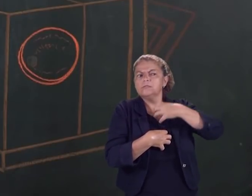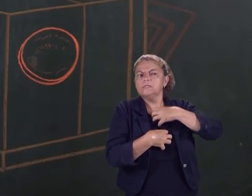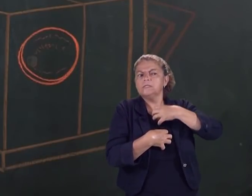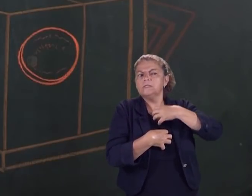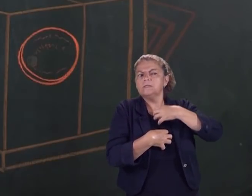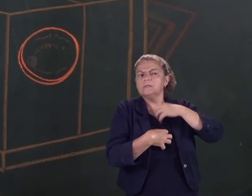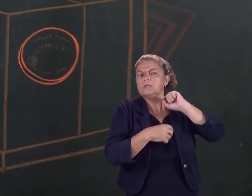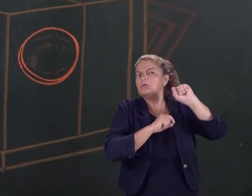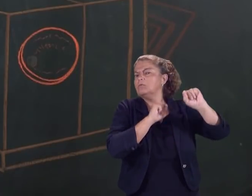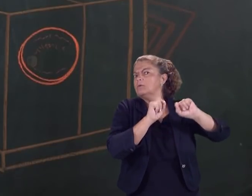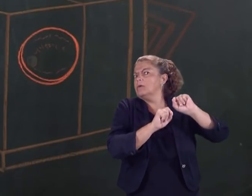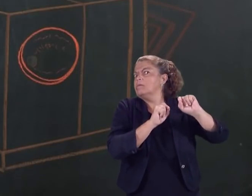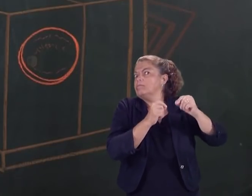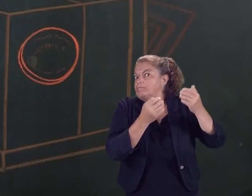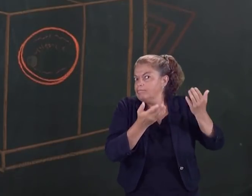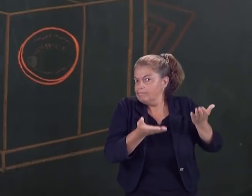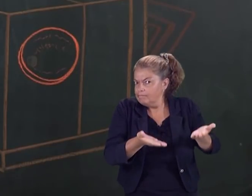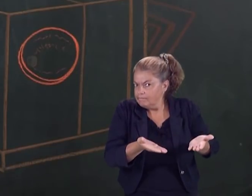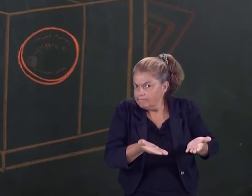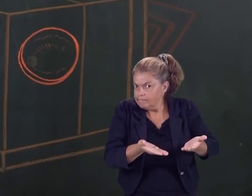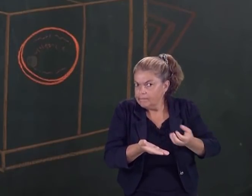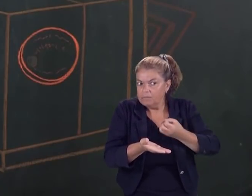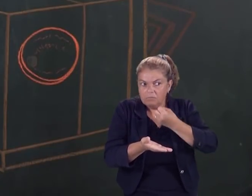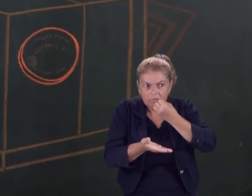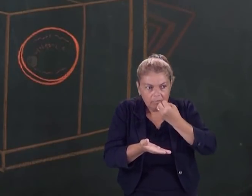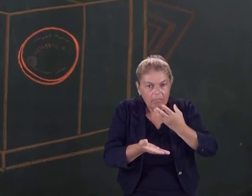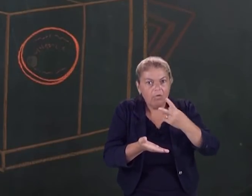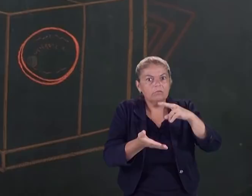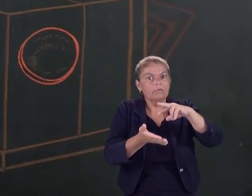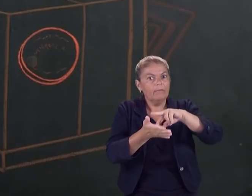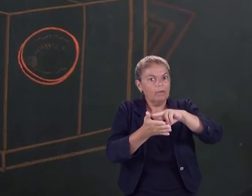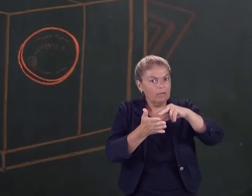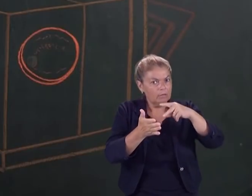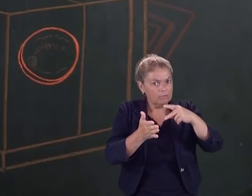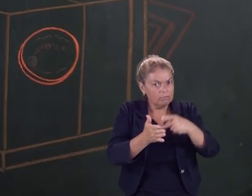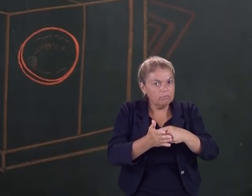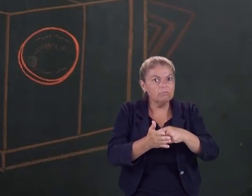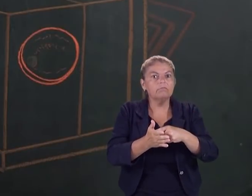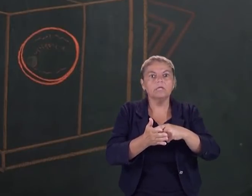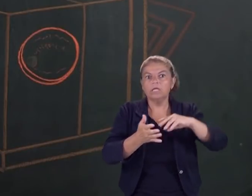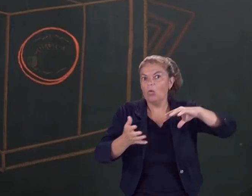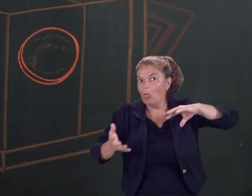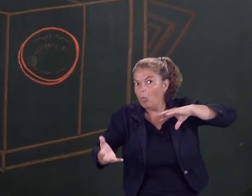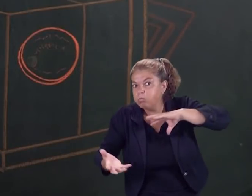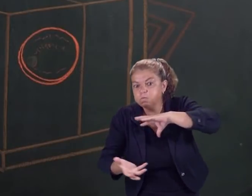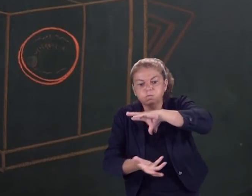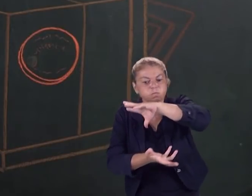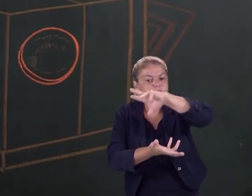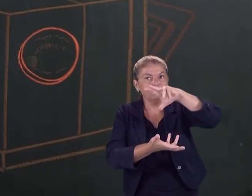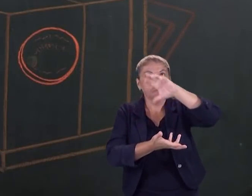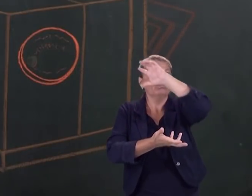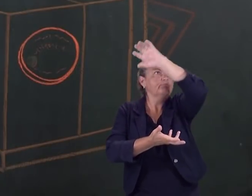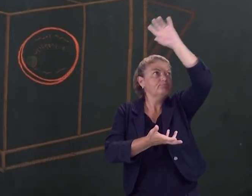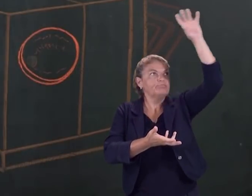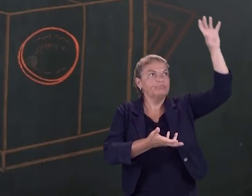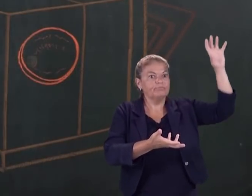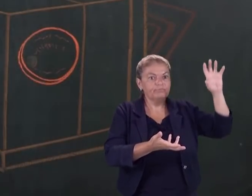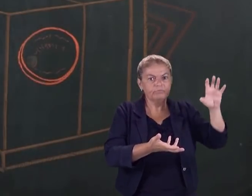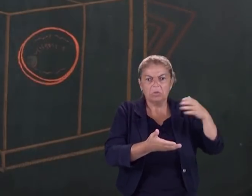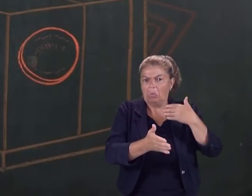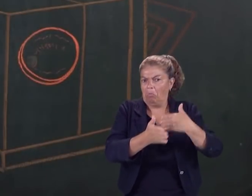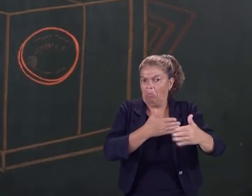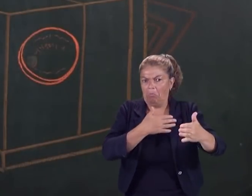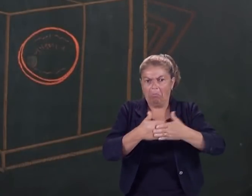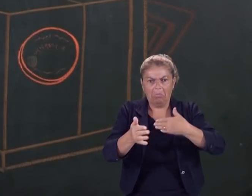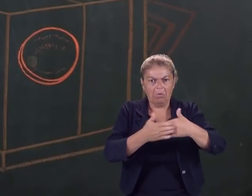da imagem, assim como qualquer arte visual é uma linguagem universal. Qualquer pessoa que identifique a imagem